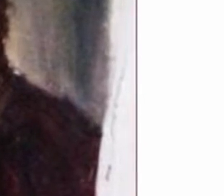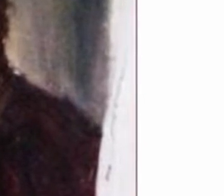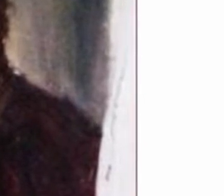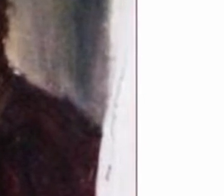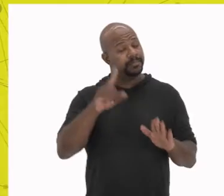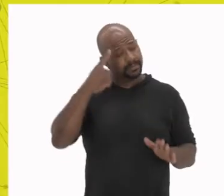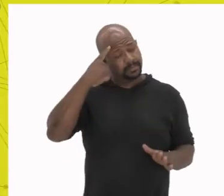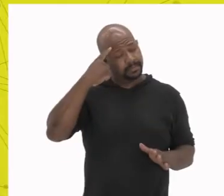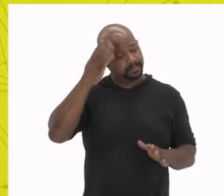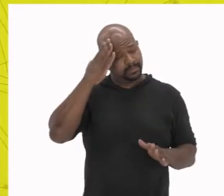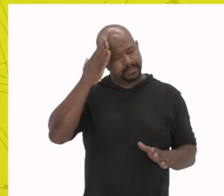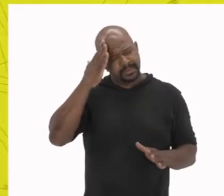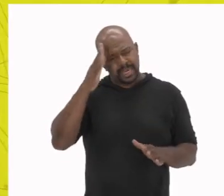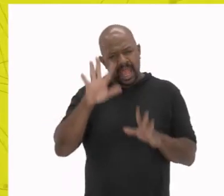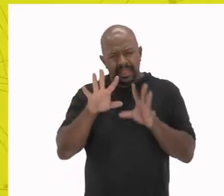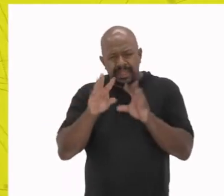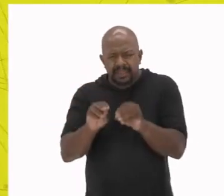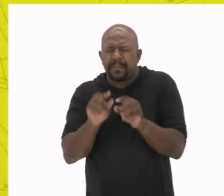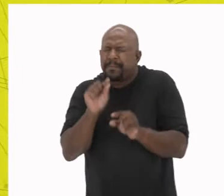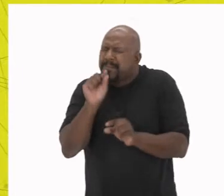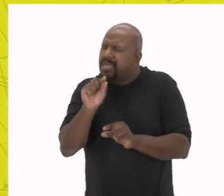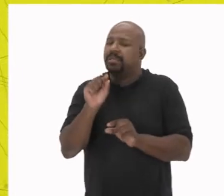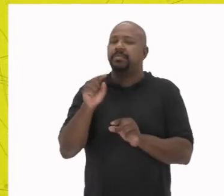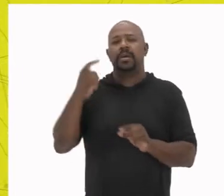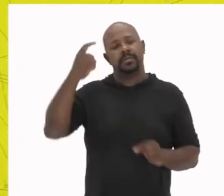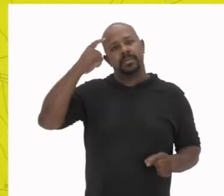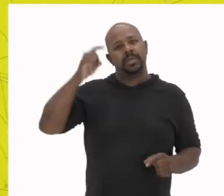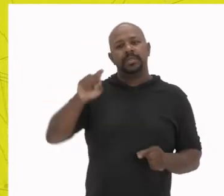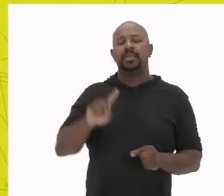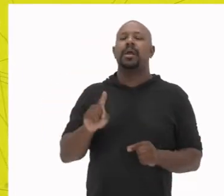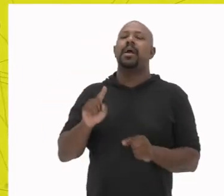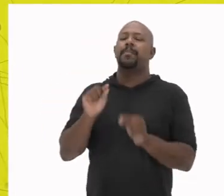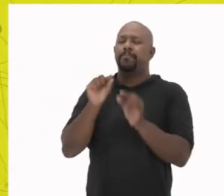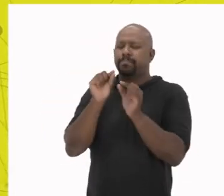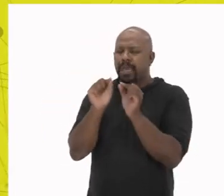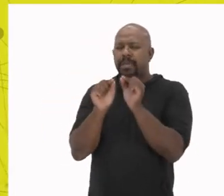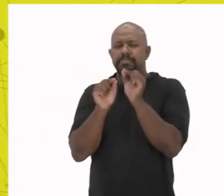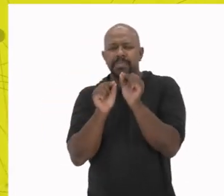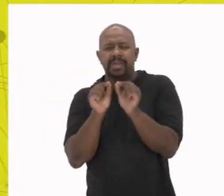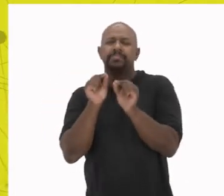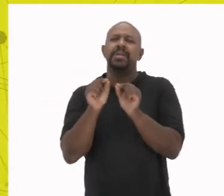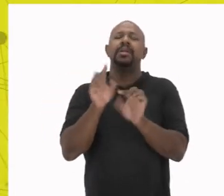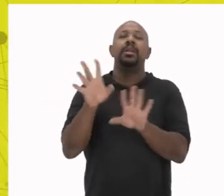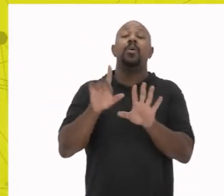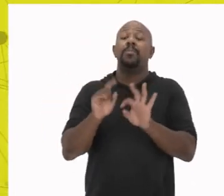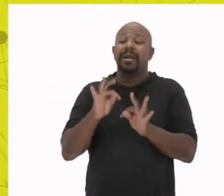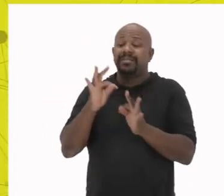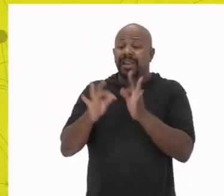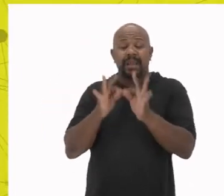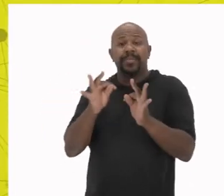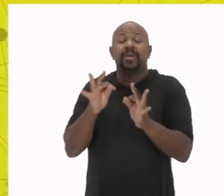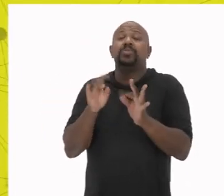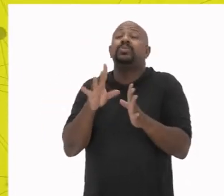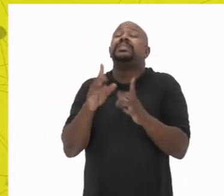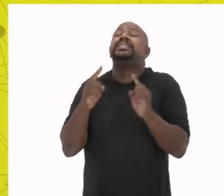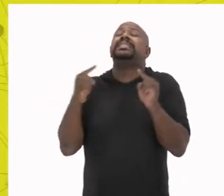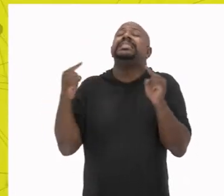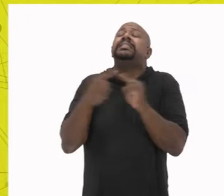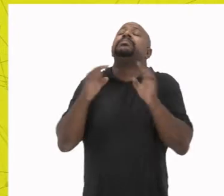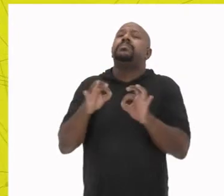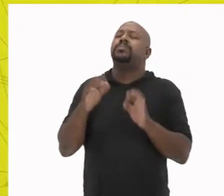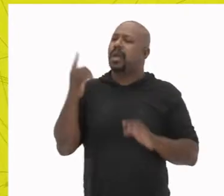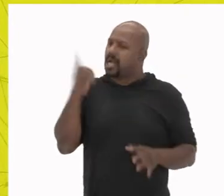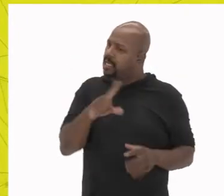obra mal restaurada. Mas saiba que o princípio da mínima intervenção não considera a realização de pequenas intervenções, mas o